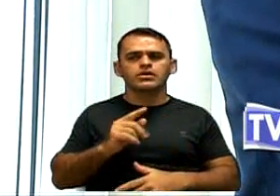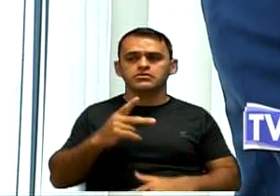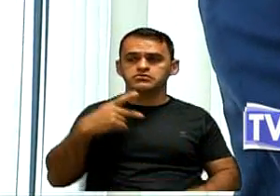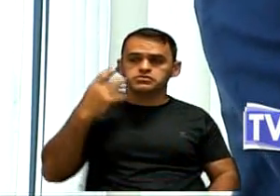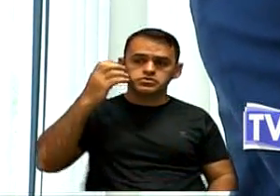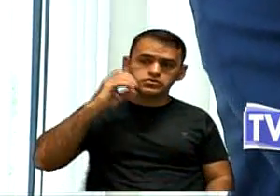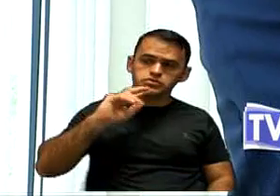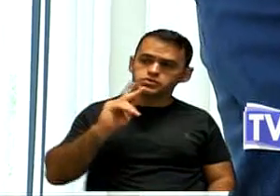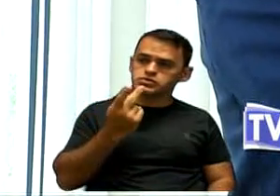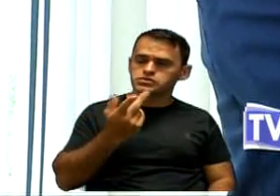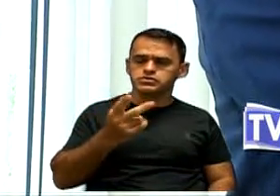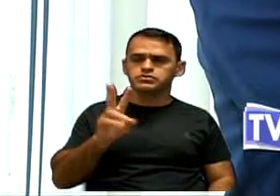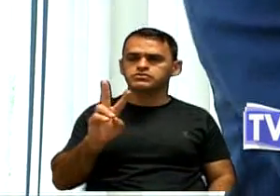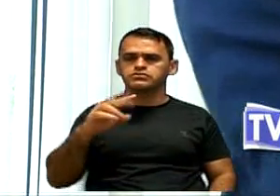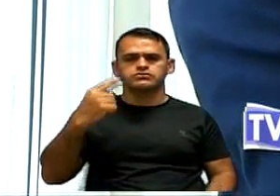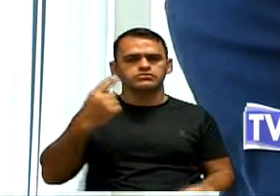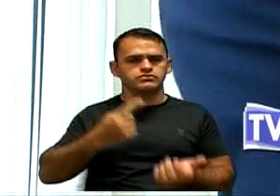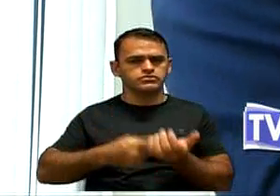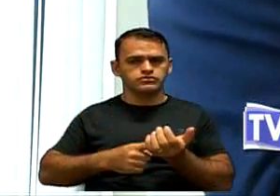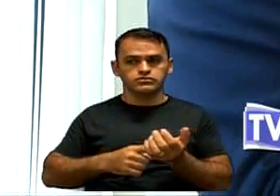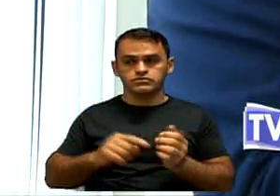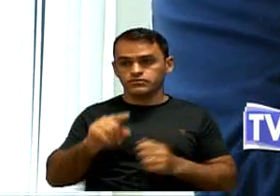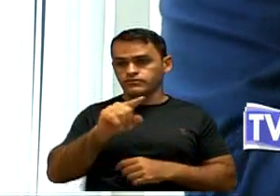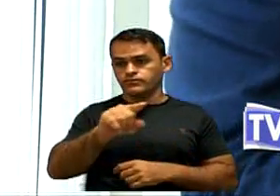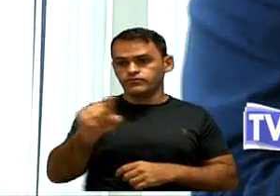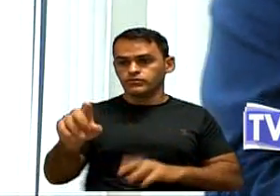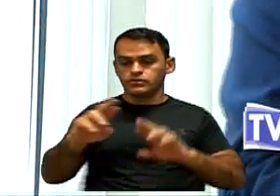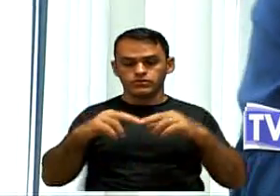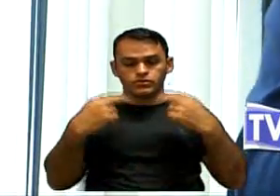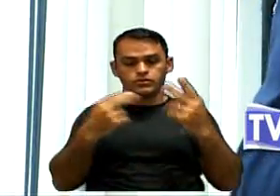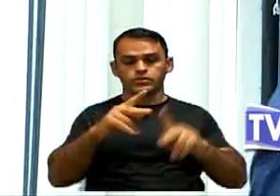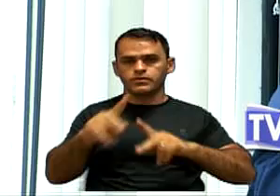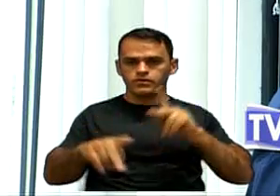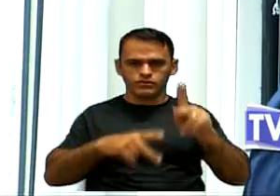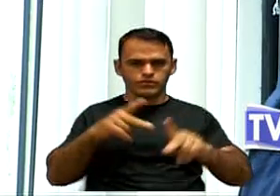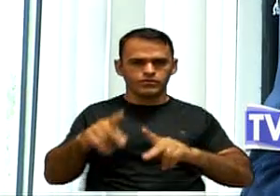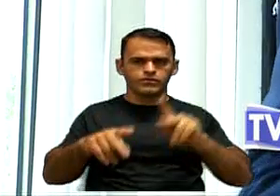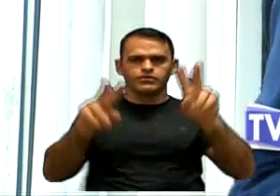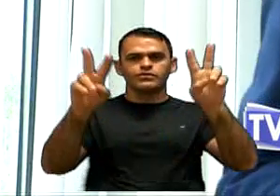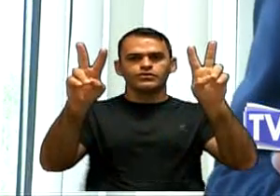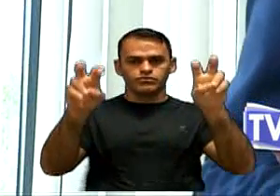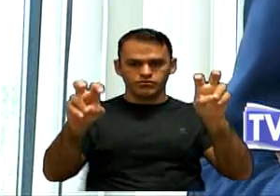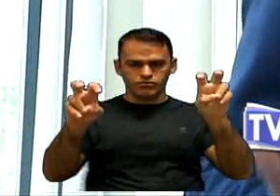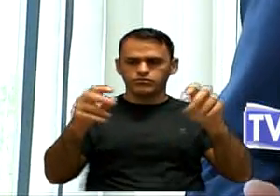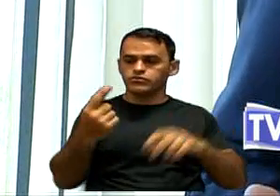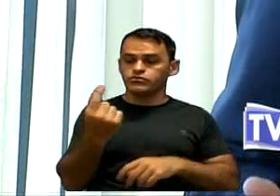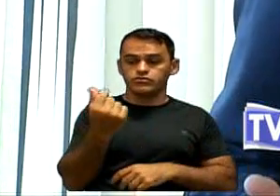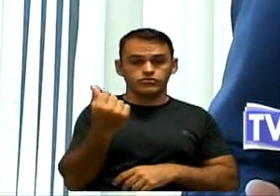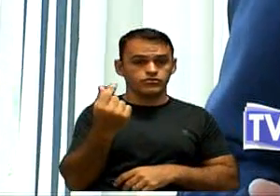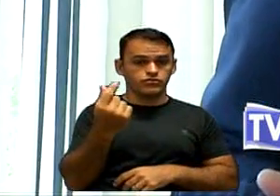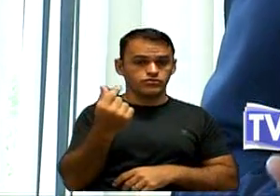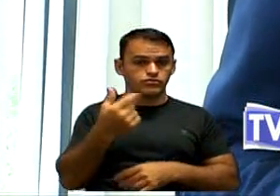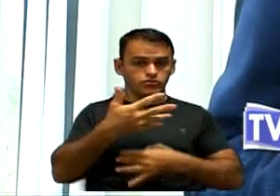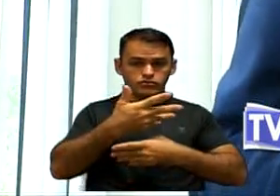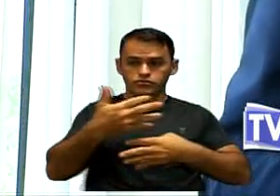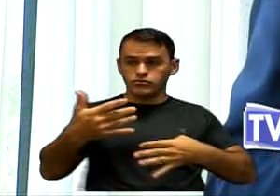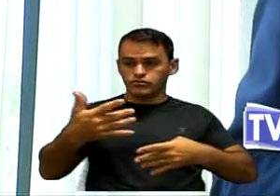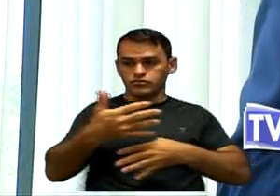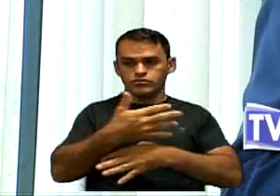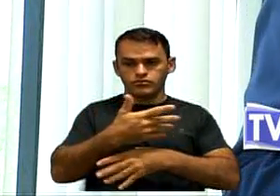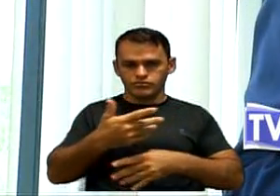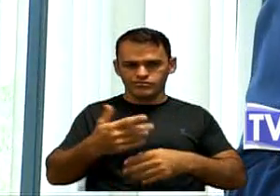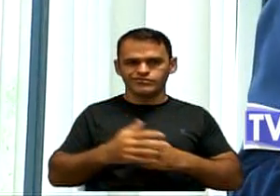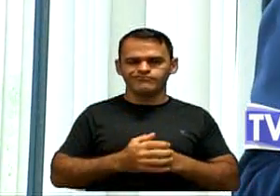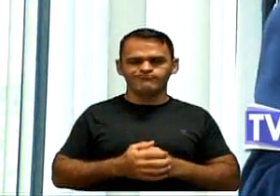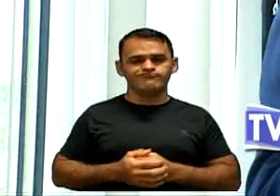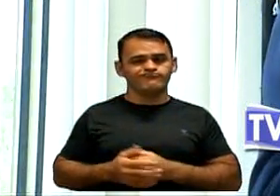vereador Péricles, fizeram muito bem aqui audiências públicas para tratar sobre o orçamento municipal. E nós vimos